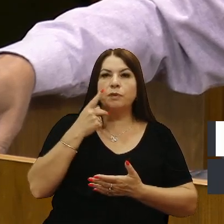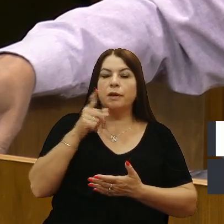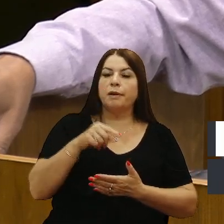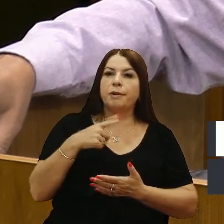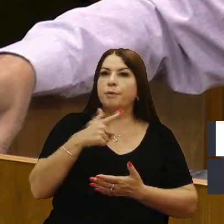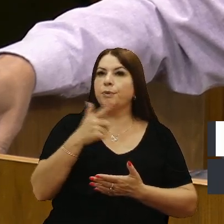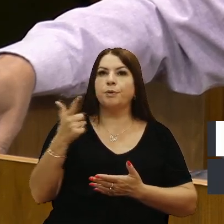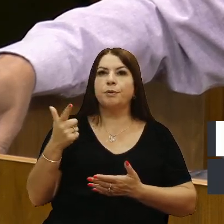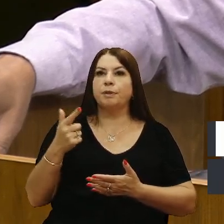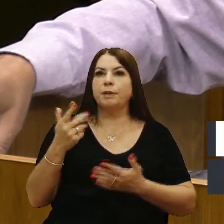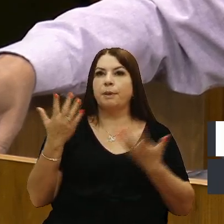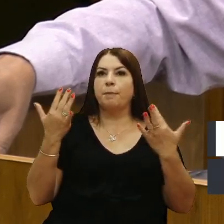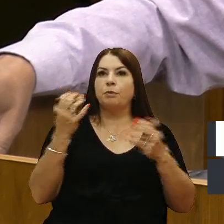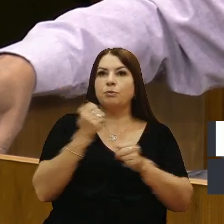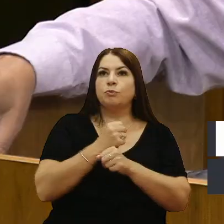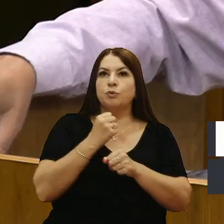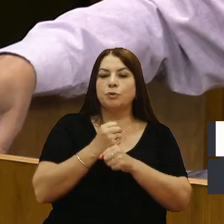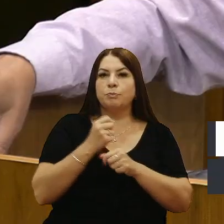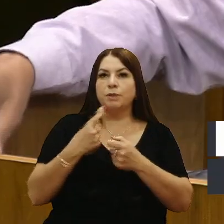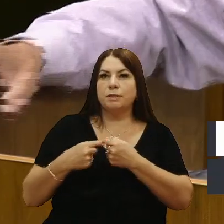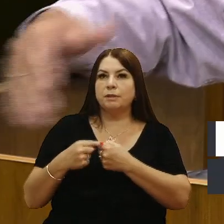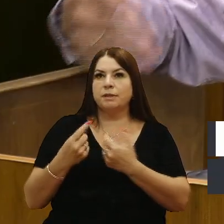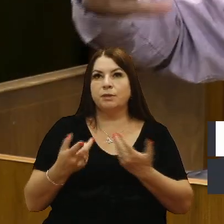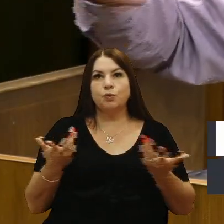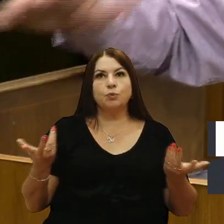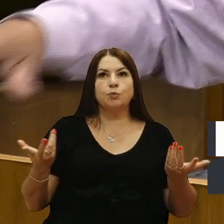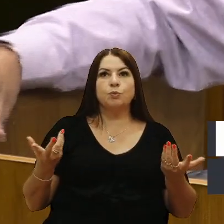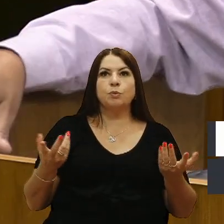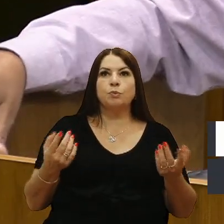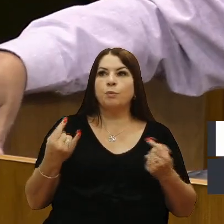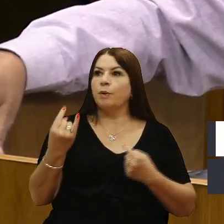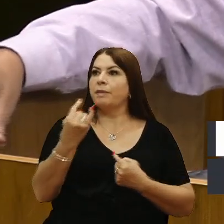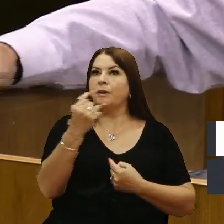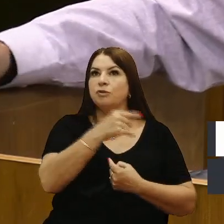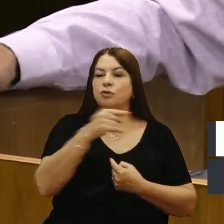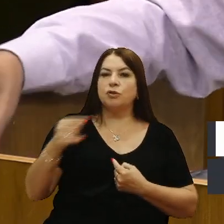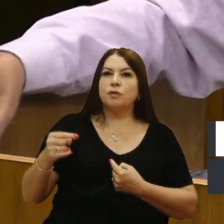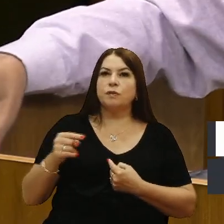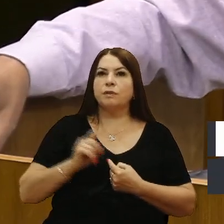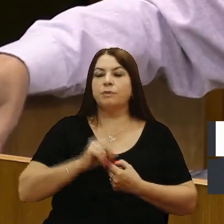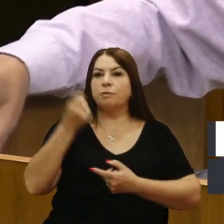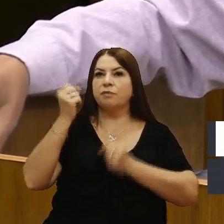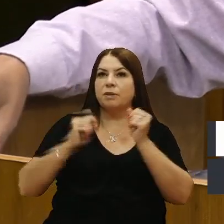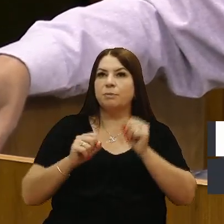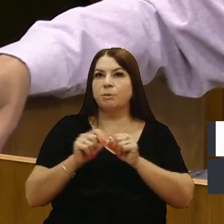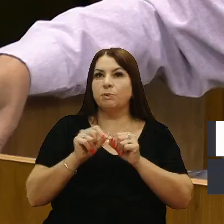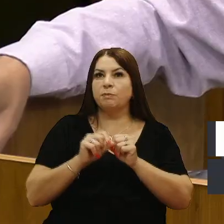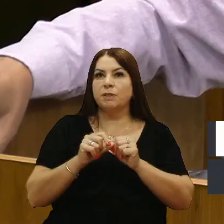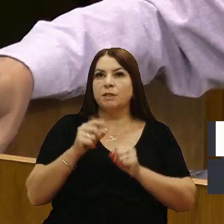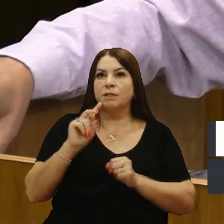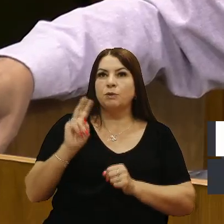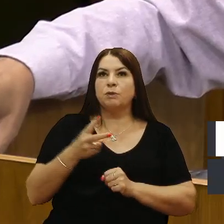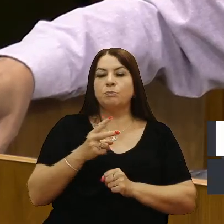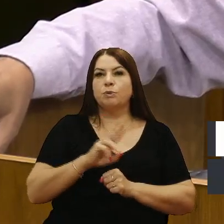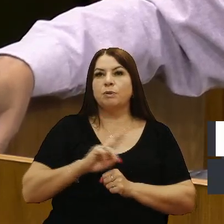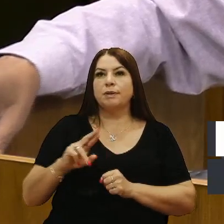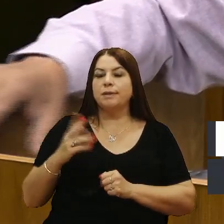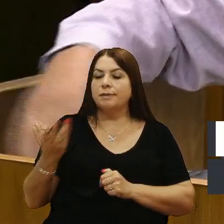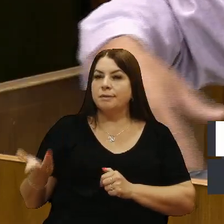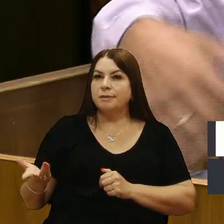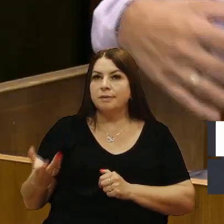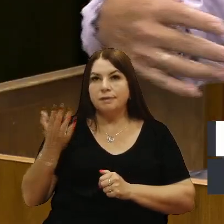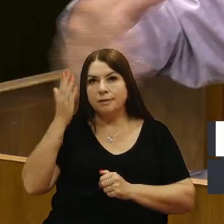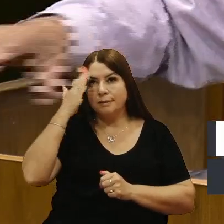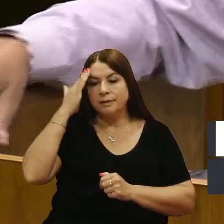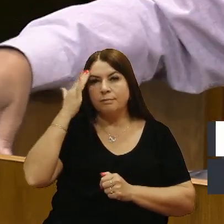gente não tem mão de obra na cidade. Qual o atrativo que tem para alguém ir para uma fábrica trabalhar para ganhar R$2.000, sabendo